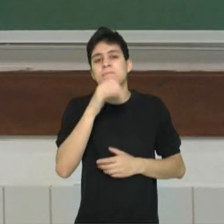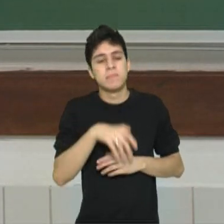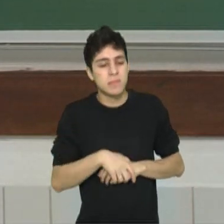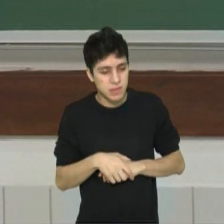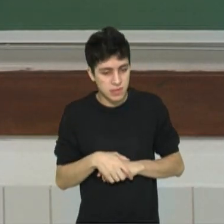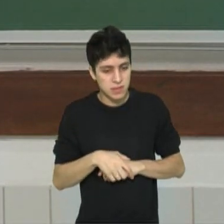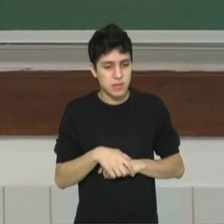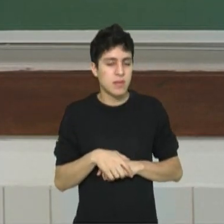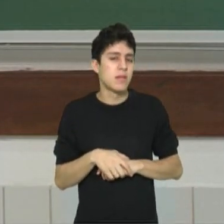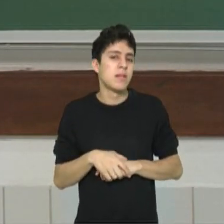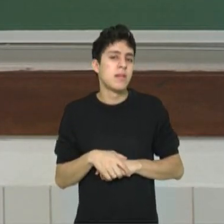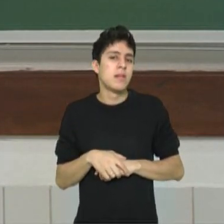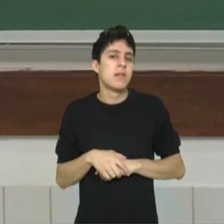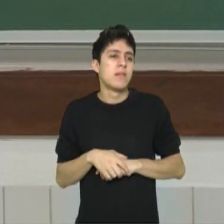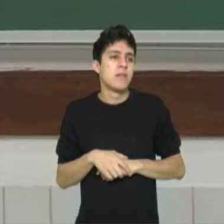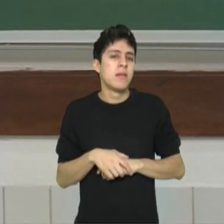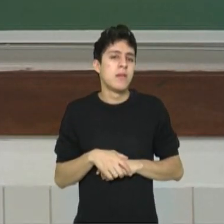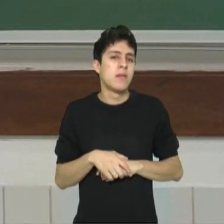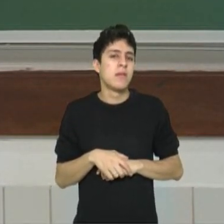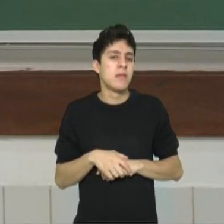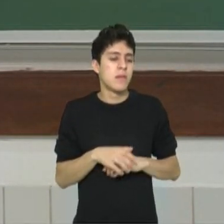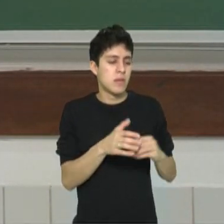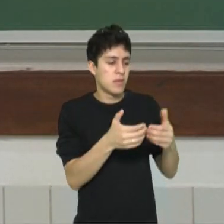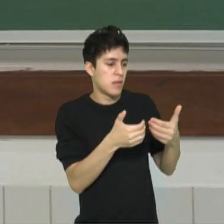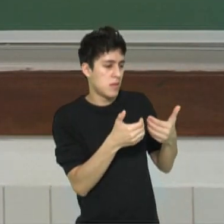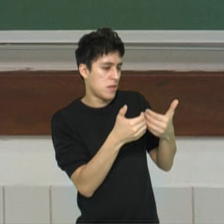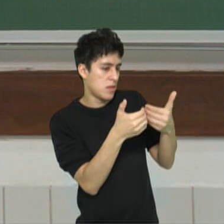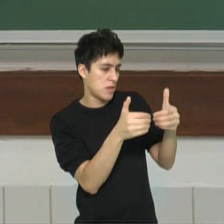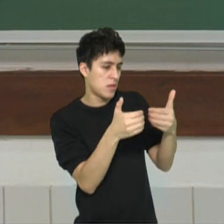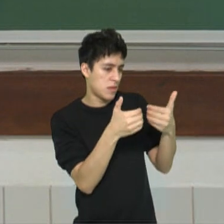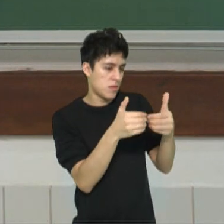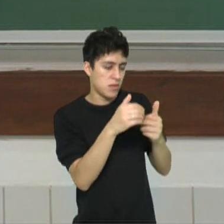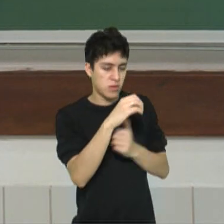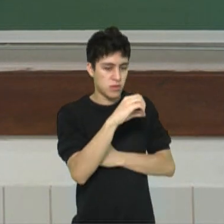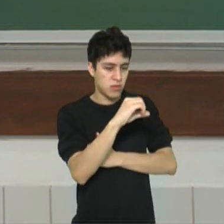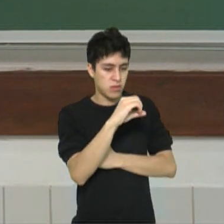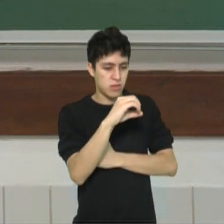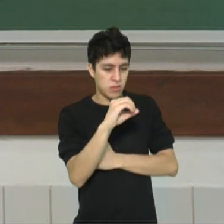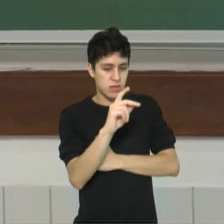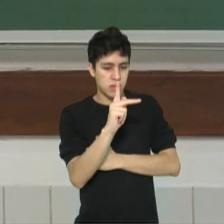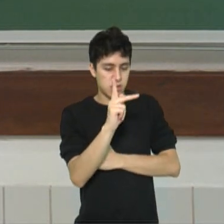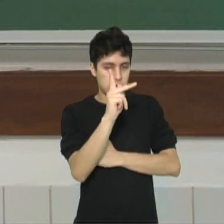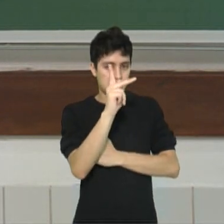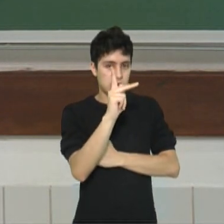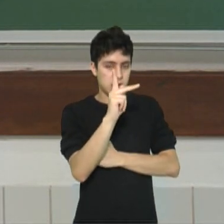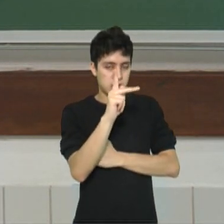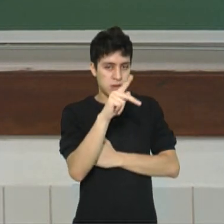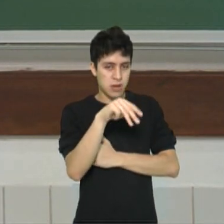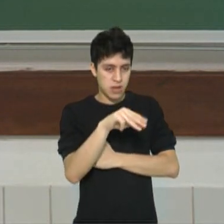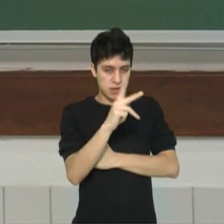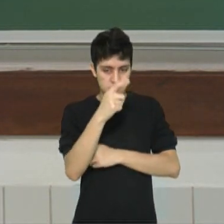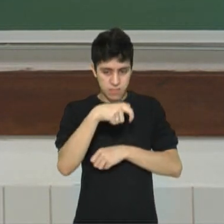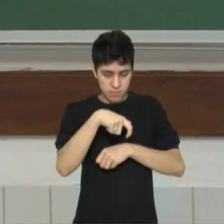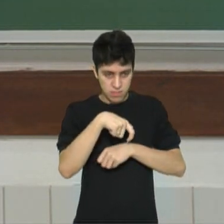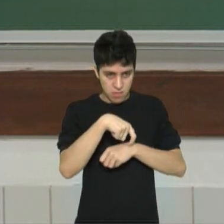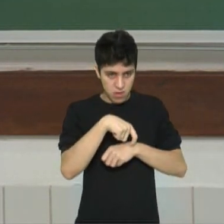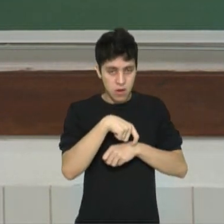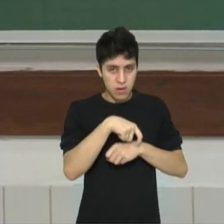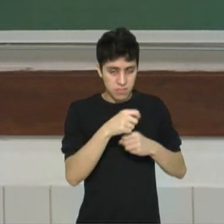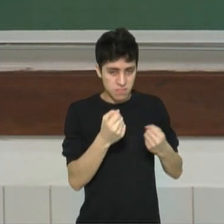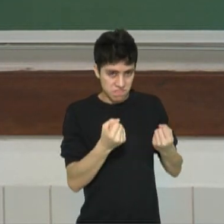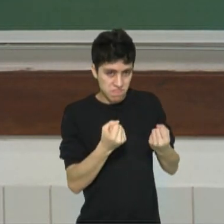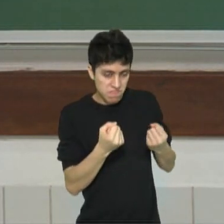você, um ônibus está a 90 quilômetros por hora numa rodovia, enquanto um motociclista está